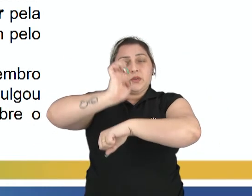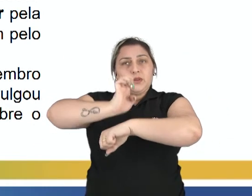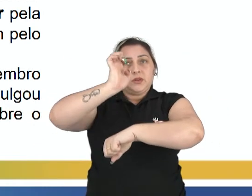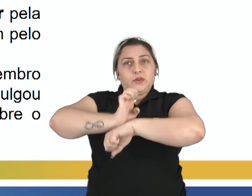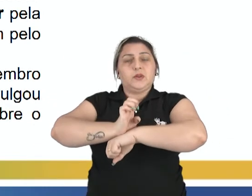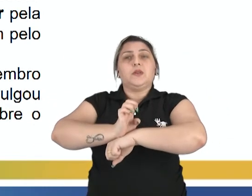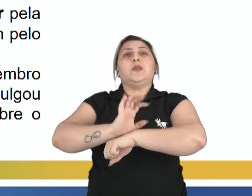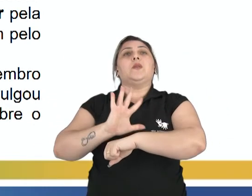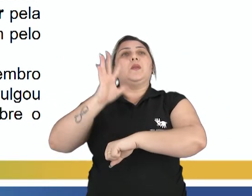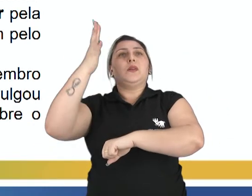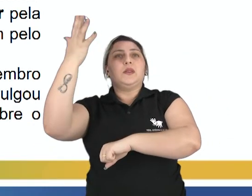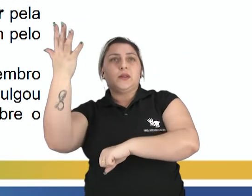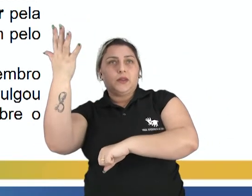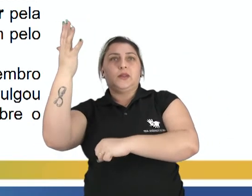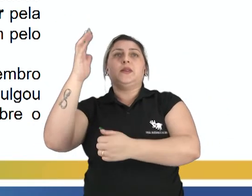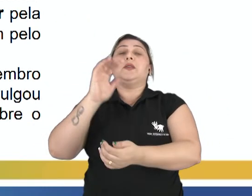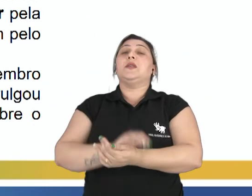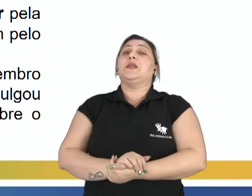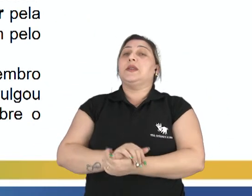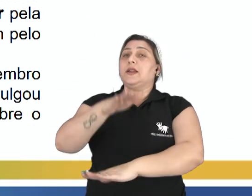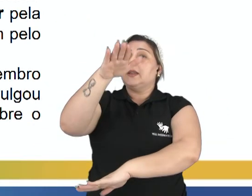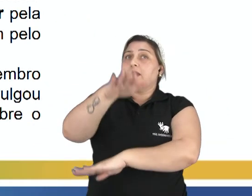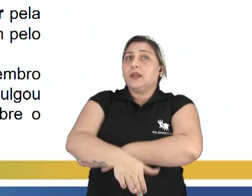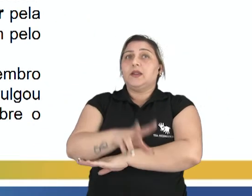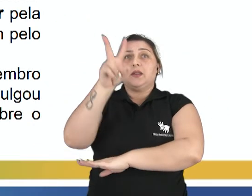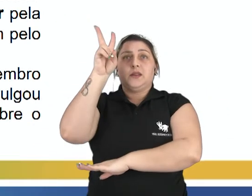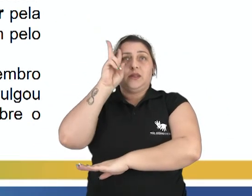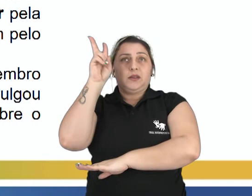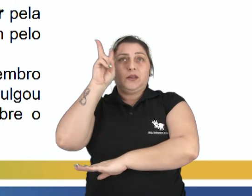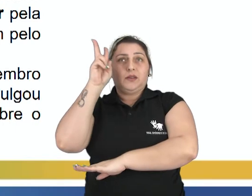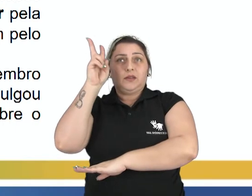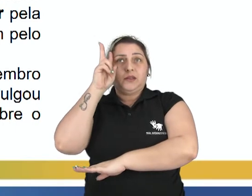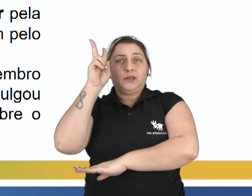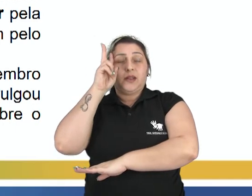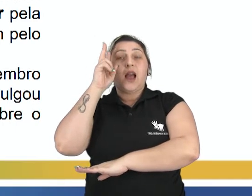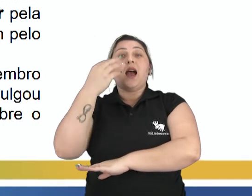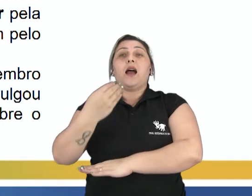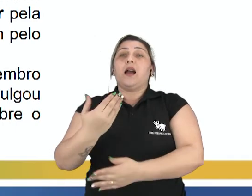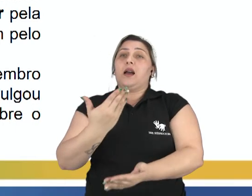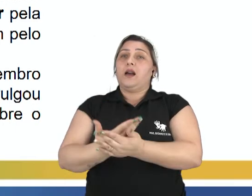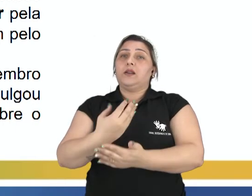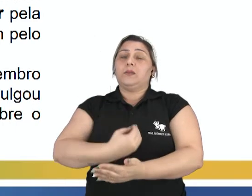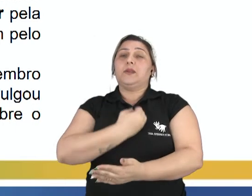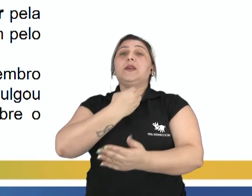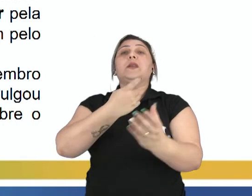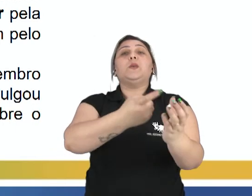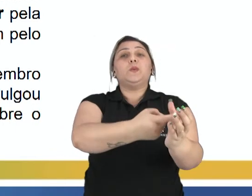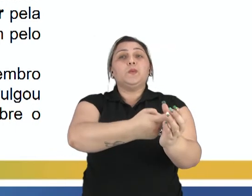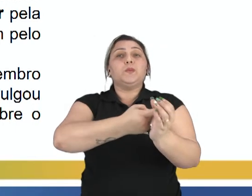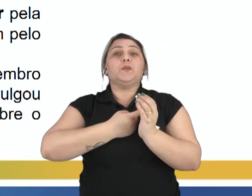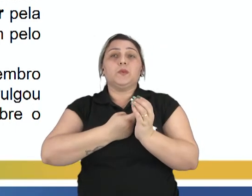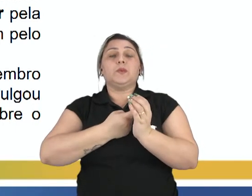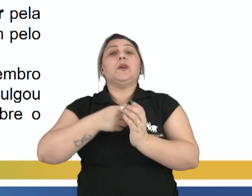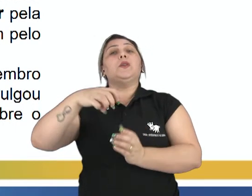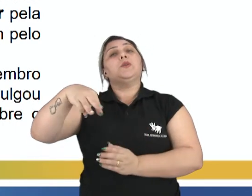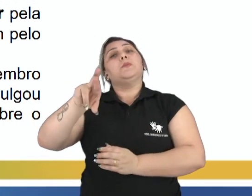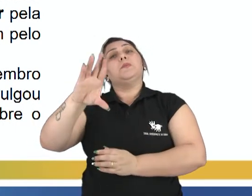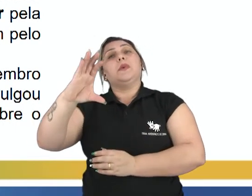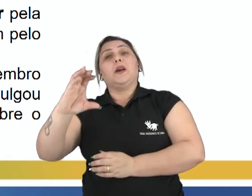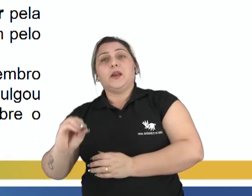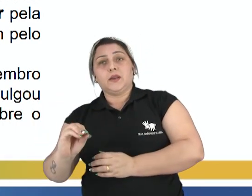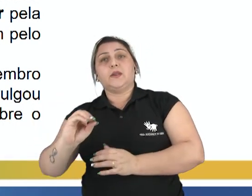ocorre na tarde dessa segunda-feira para debater ano letivo no Acre. Aulas presenciais estão suspensas desde março